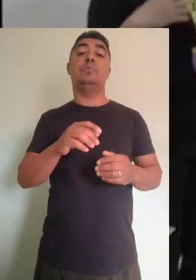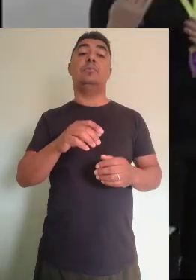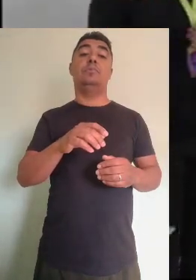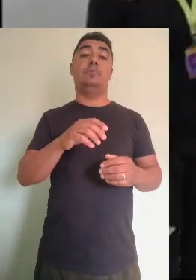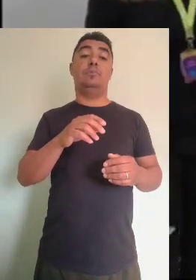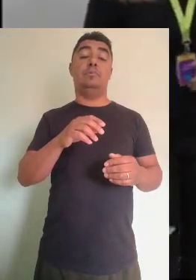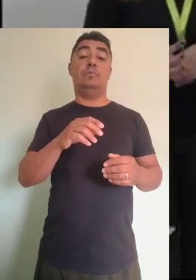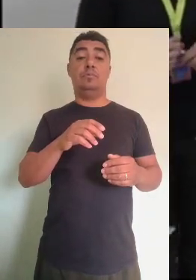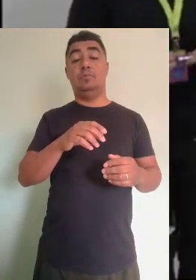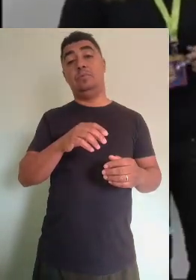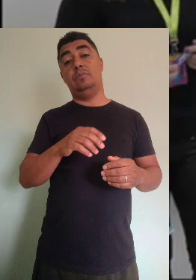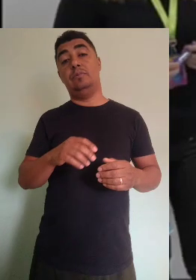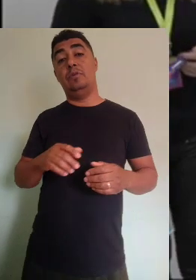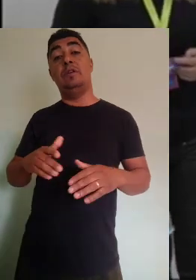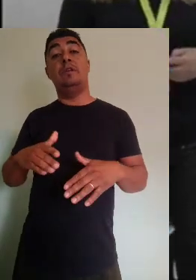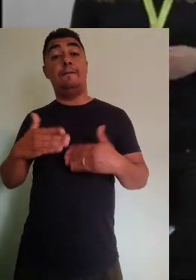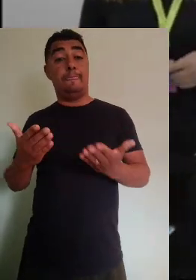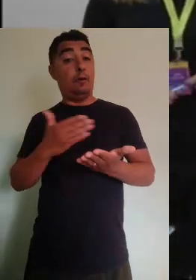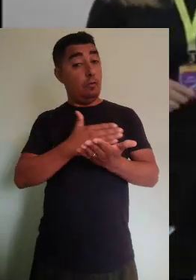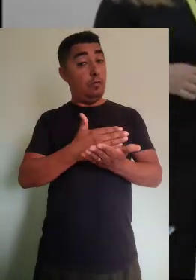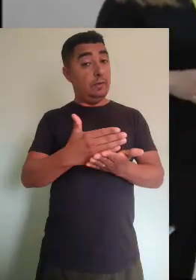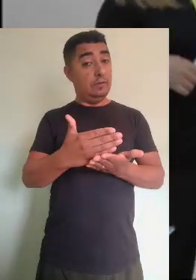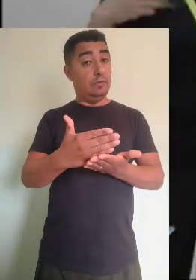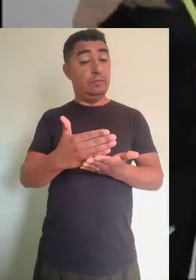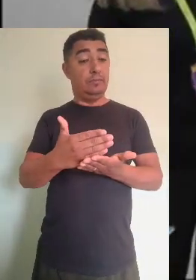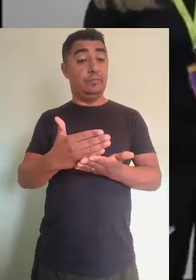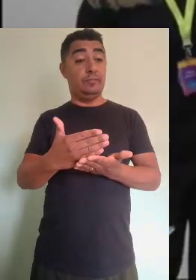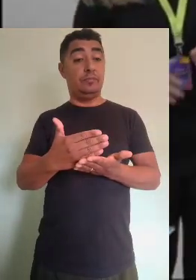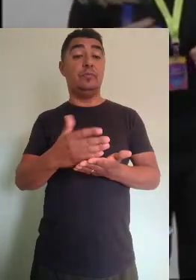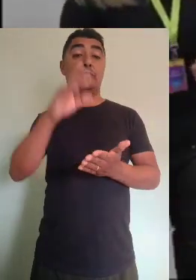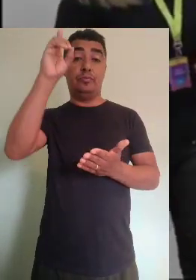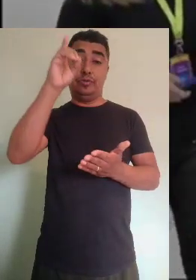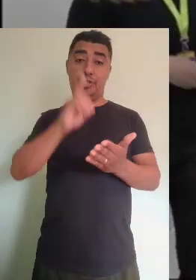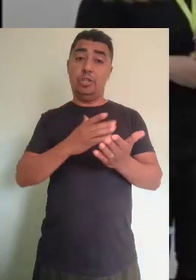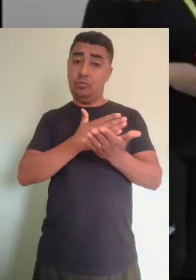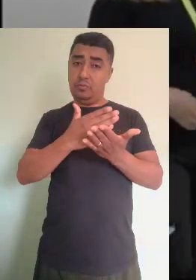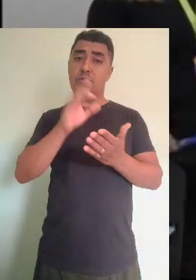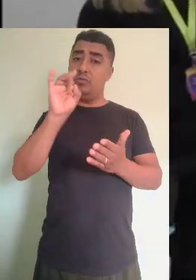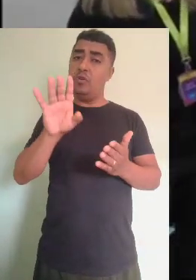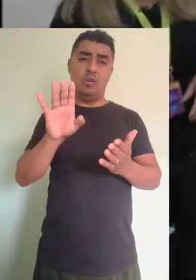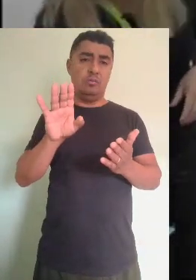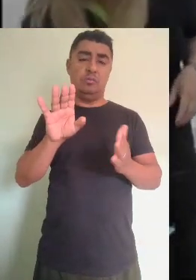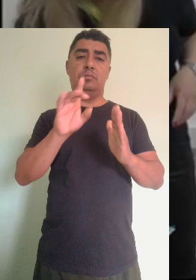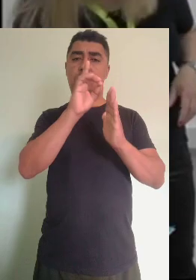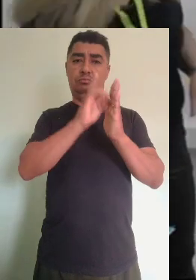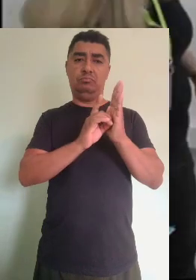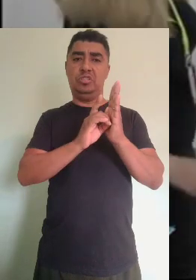foi só um início para luta por conquista por outros direitos,